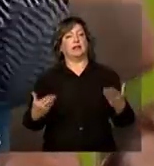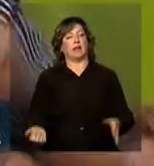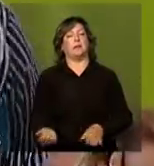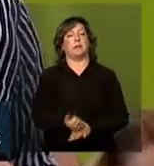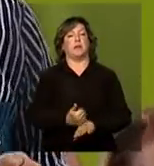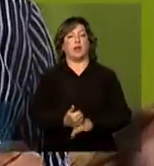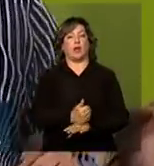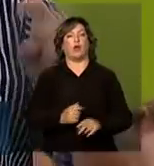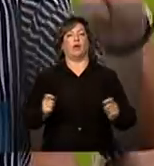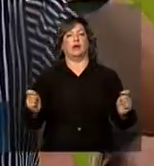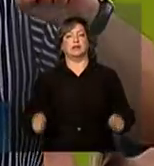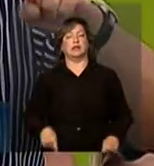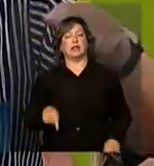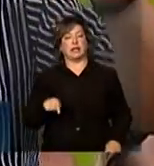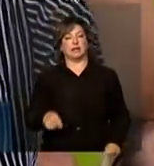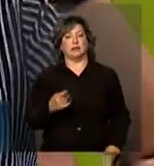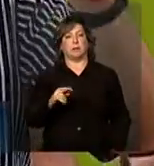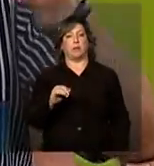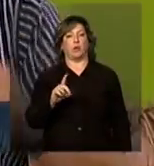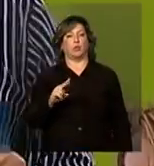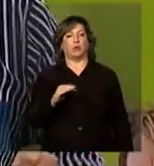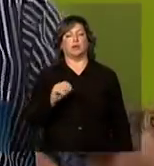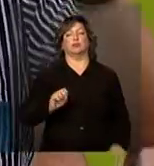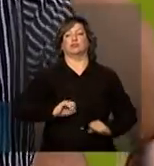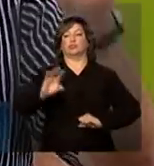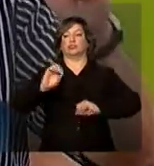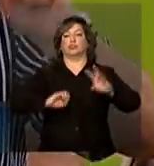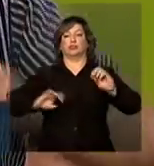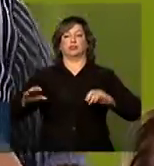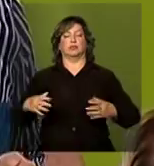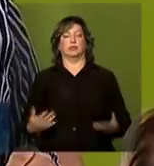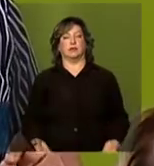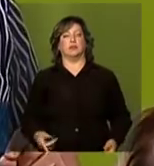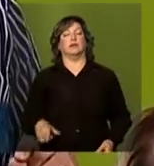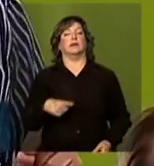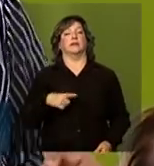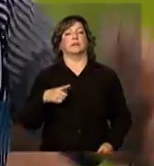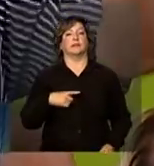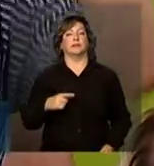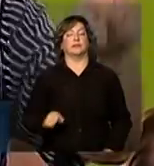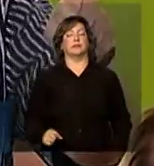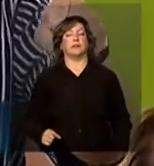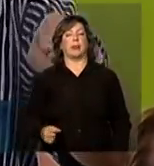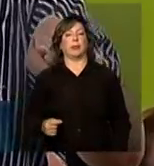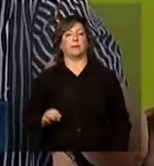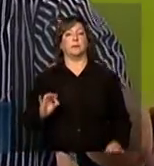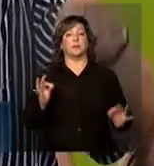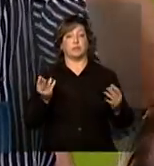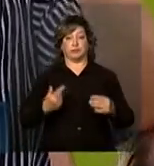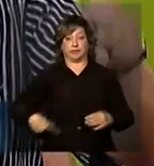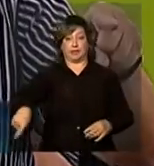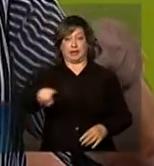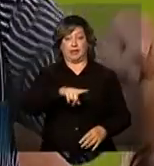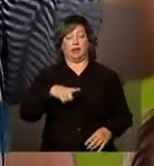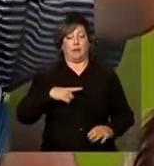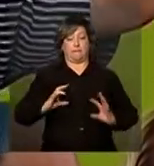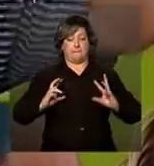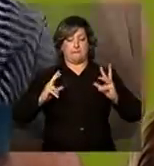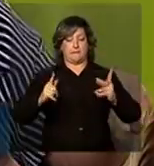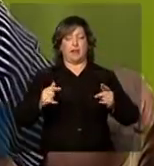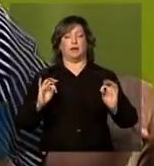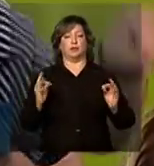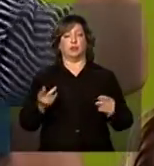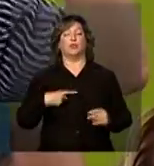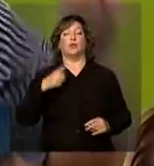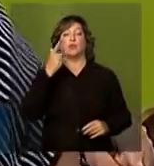condições para para essa produção escoar prefeitos e prefeitas todas essas máquinas São